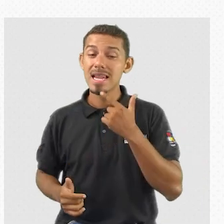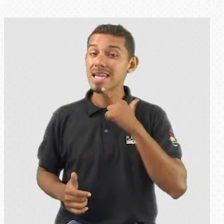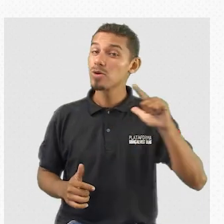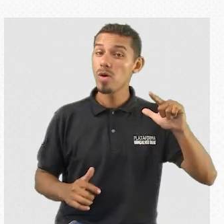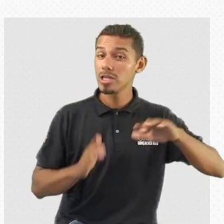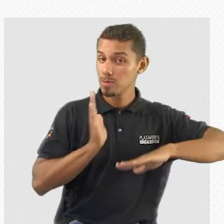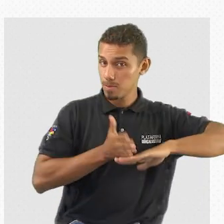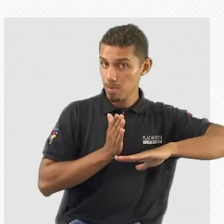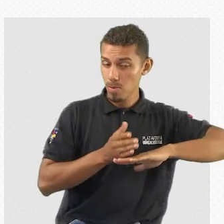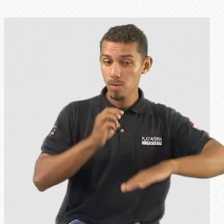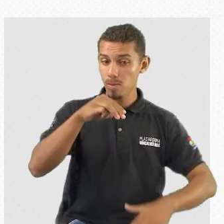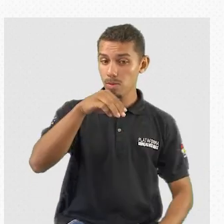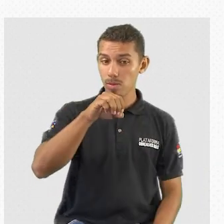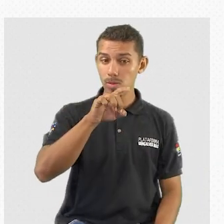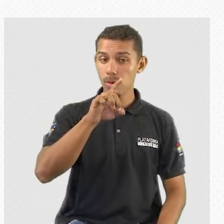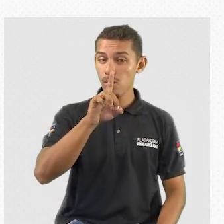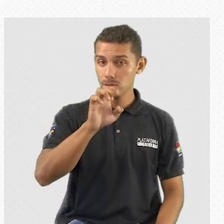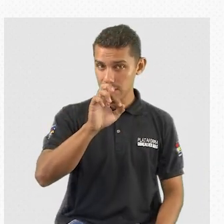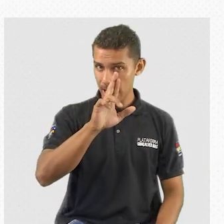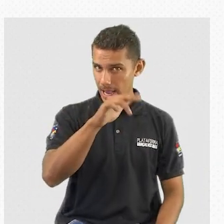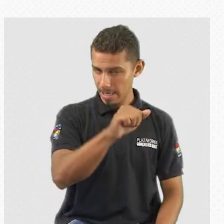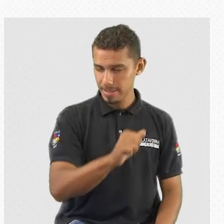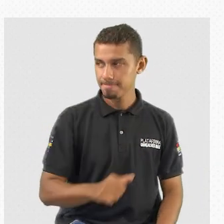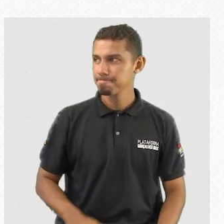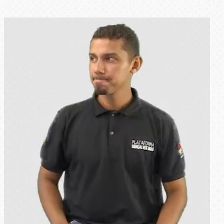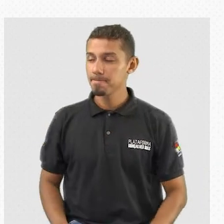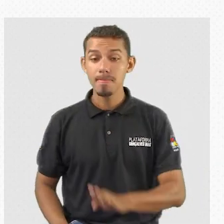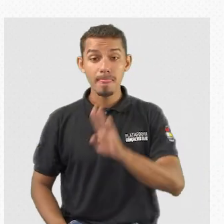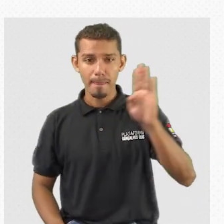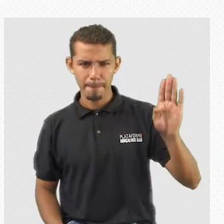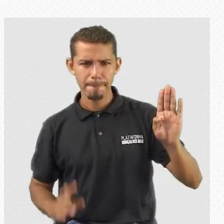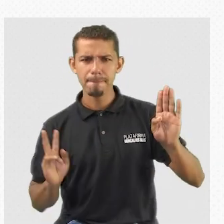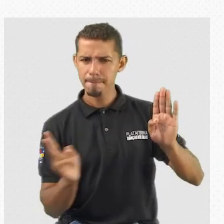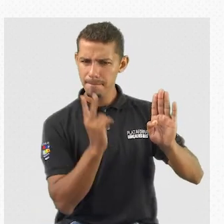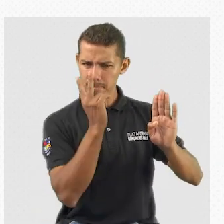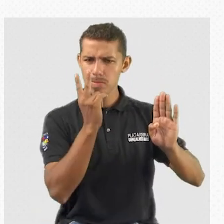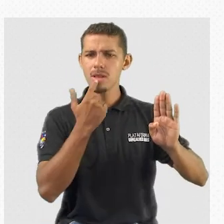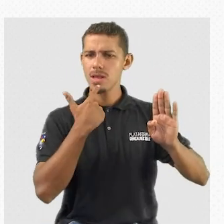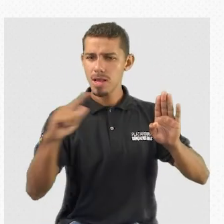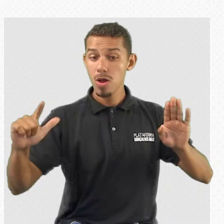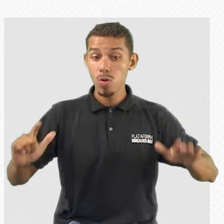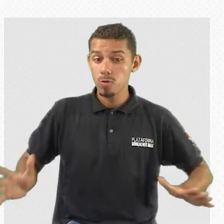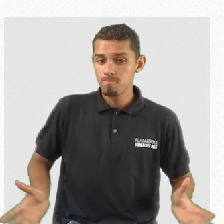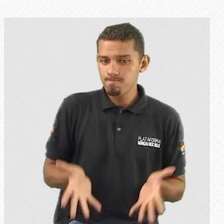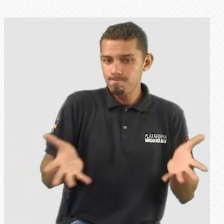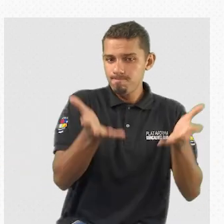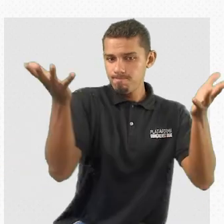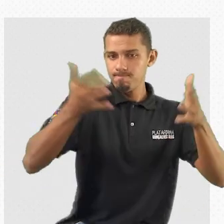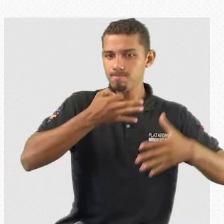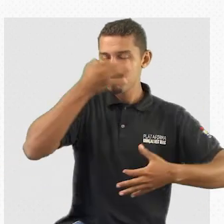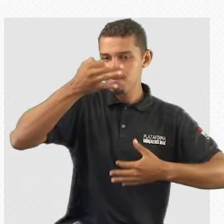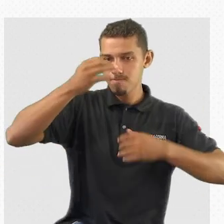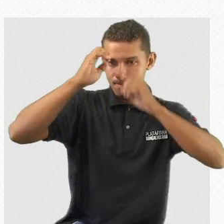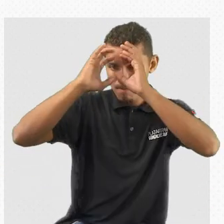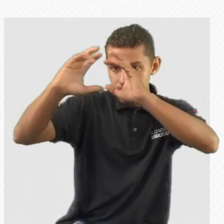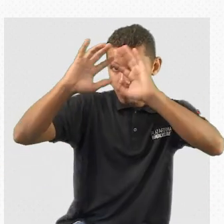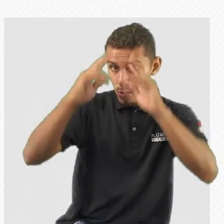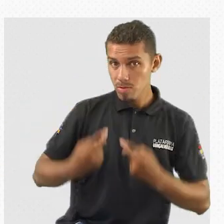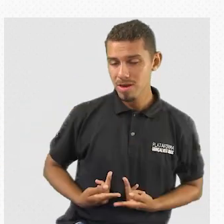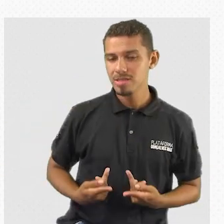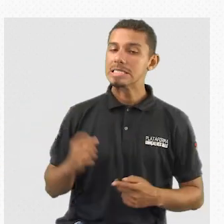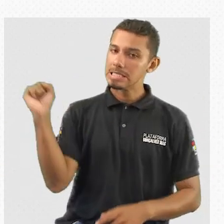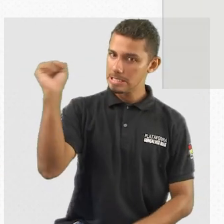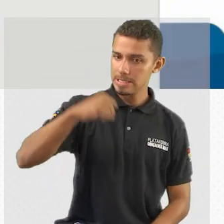moderna. B. A valorização da linguagem como instrumento de expressão da subjetividade do pensamento humano, sim. Então,